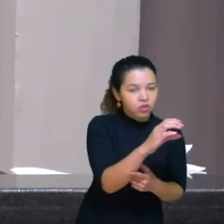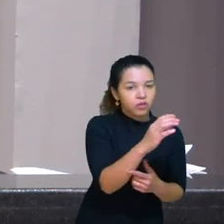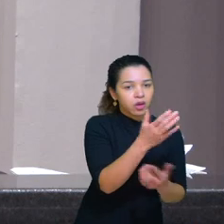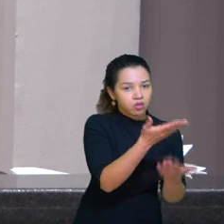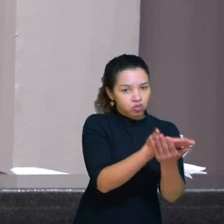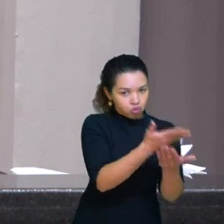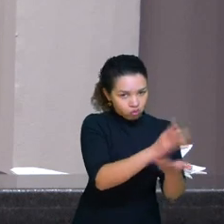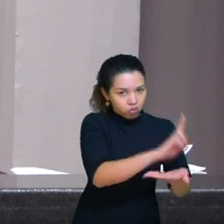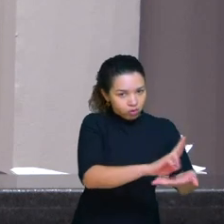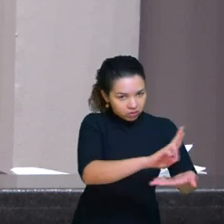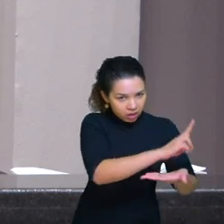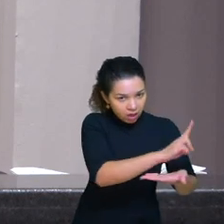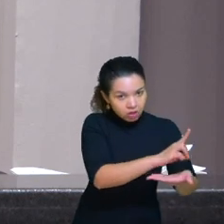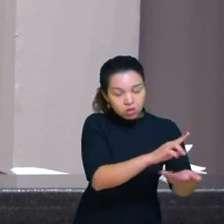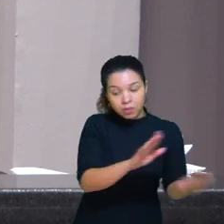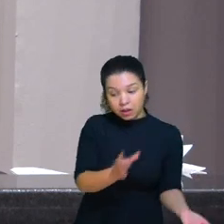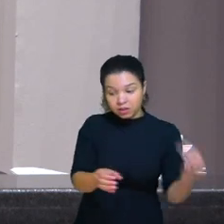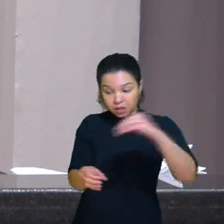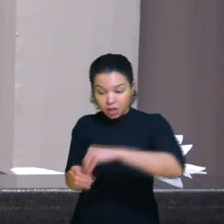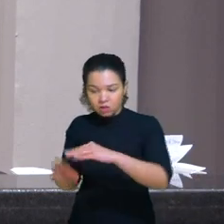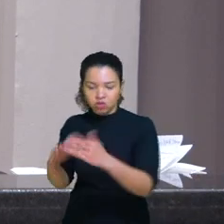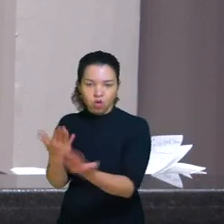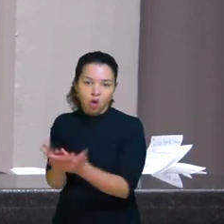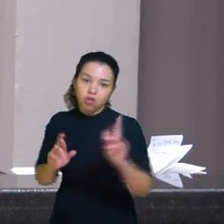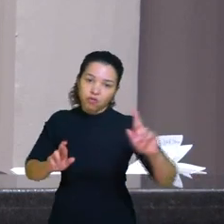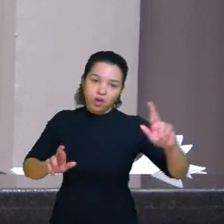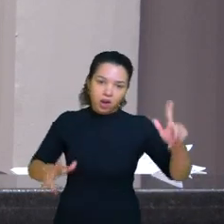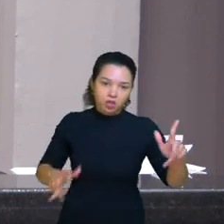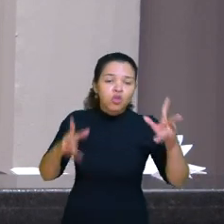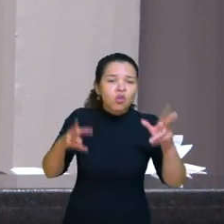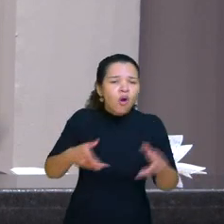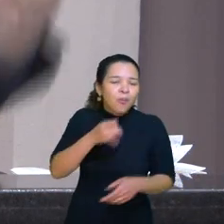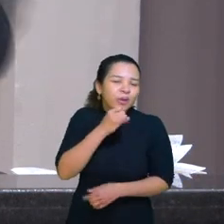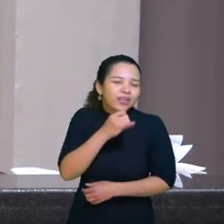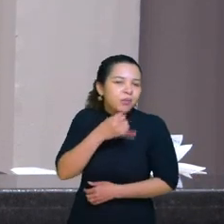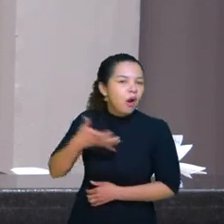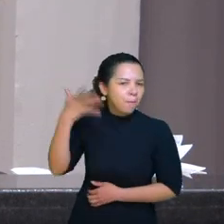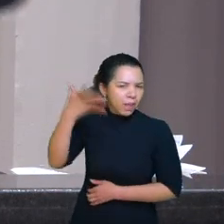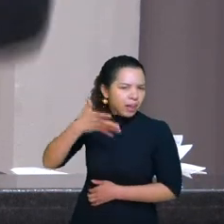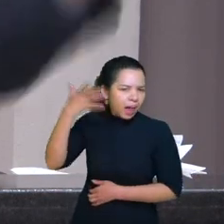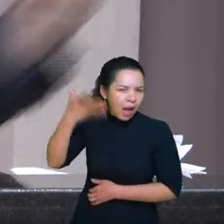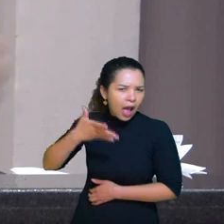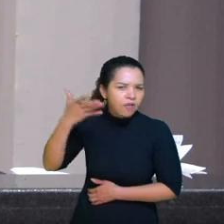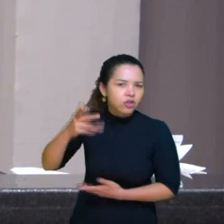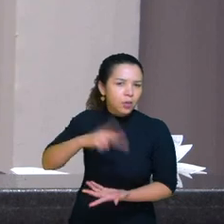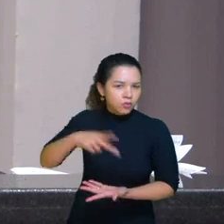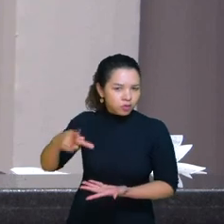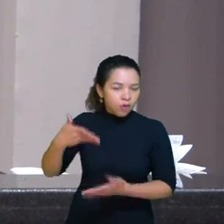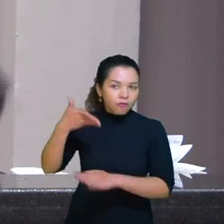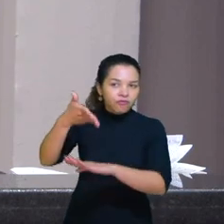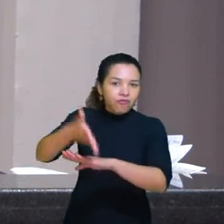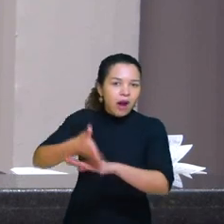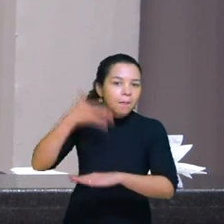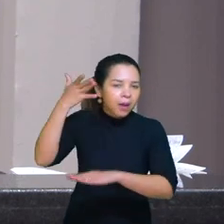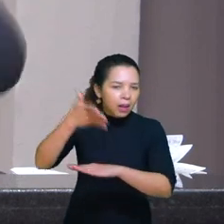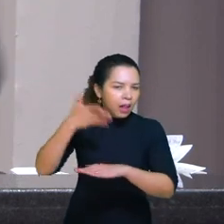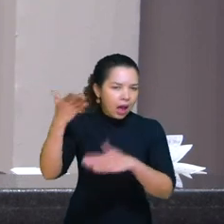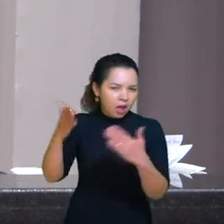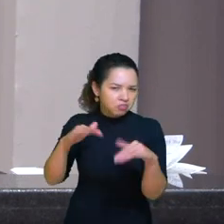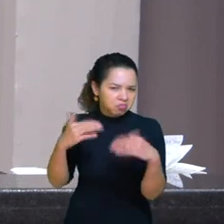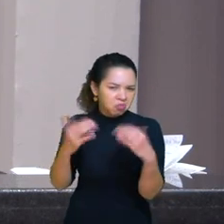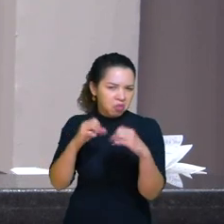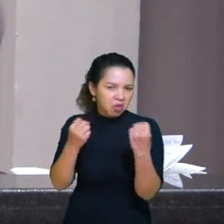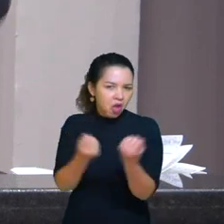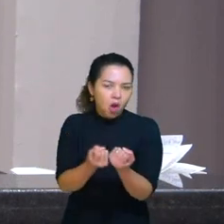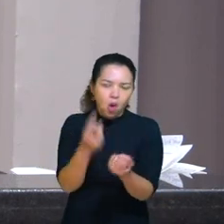mesma dimensão ocorre quando a gente vai numa palestra maravilhosa com os professores vão numa palestra maravilhosa e a gente Escuta